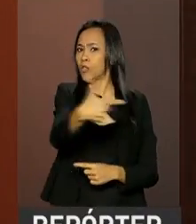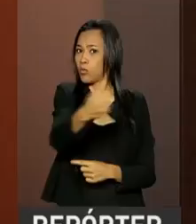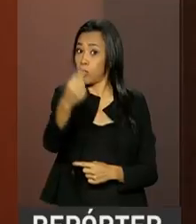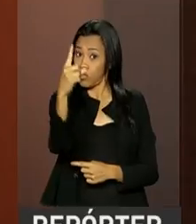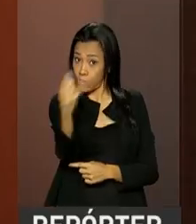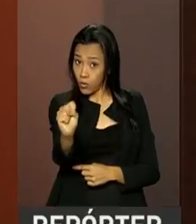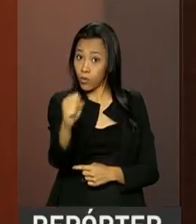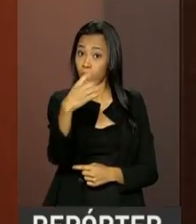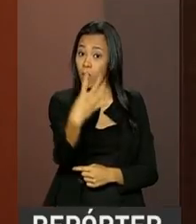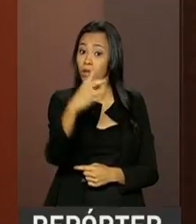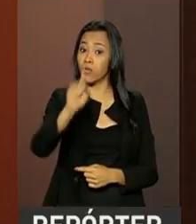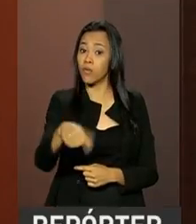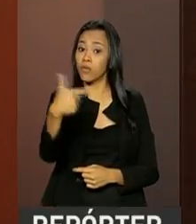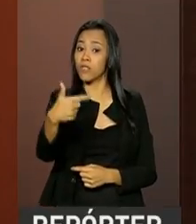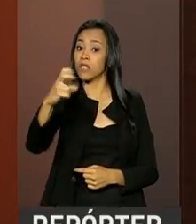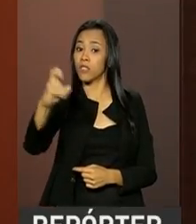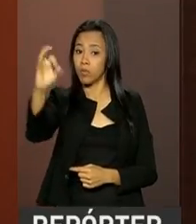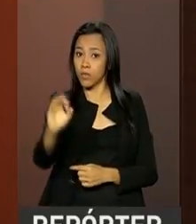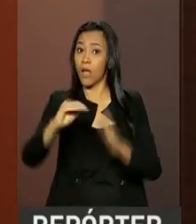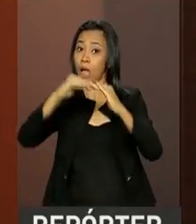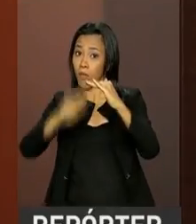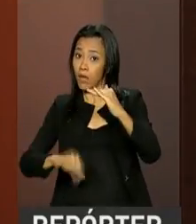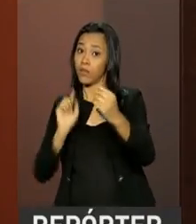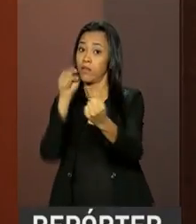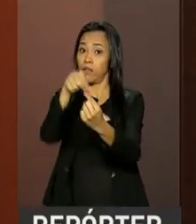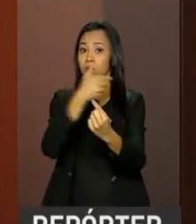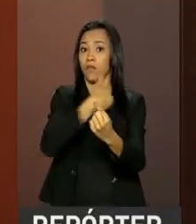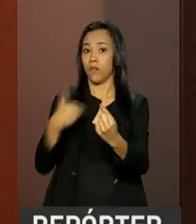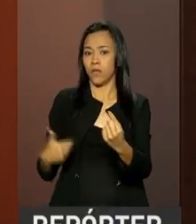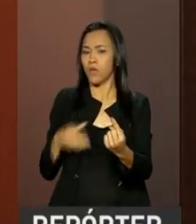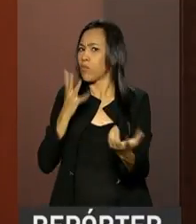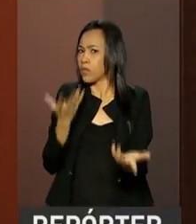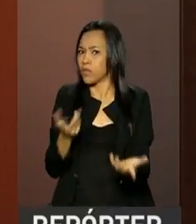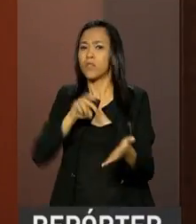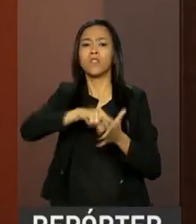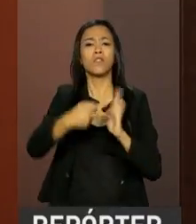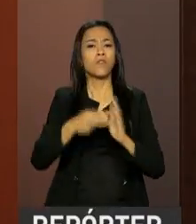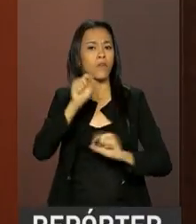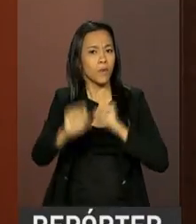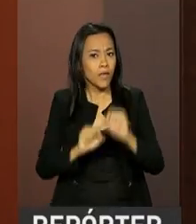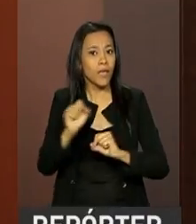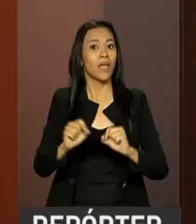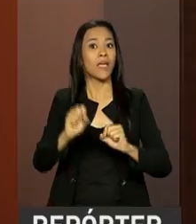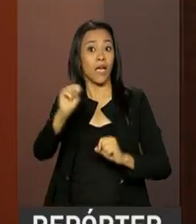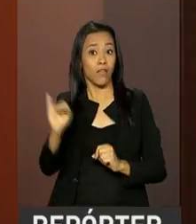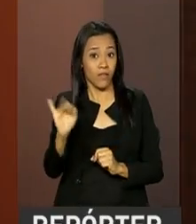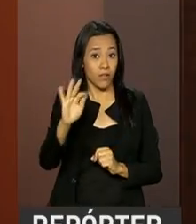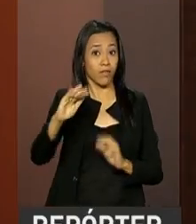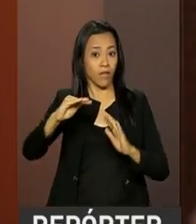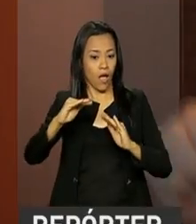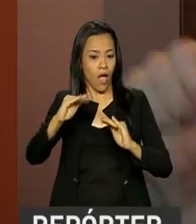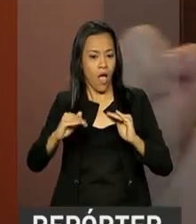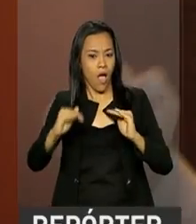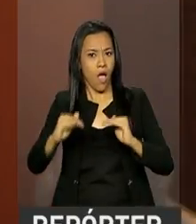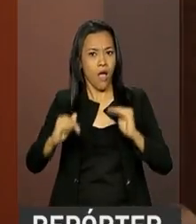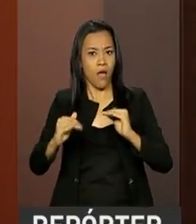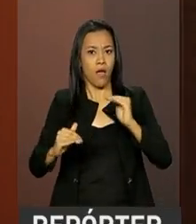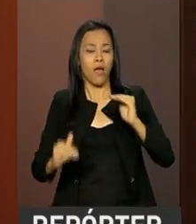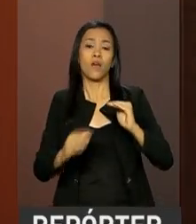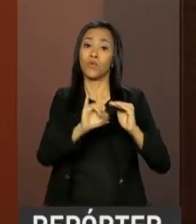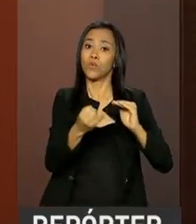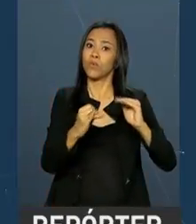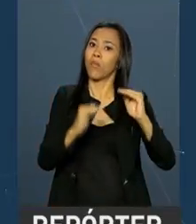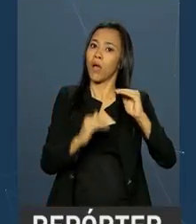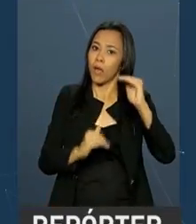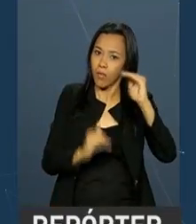4,25 por cento abaixo da meta ou seja a expectativa inflacionária estão curados e a taxa de juros